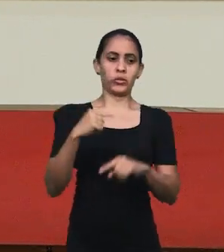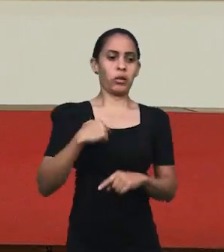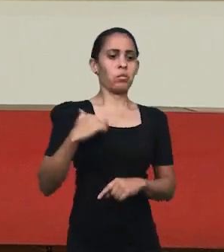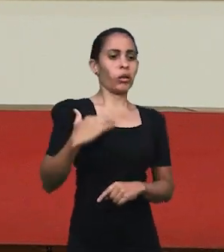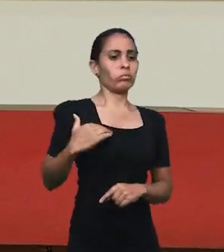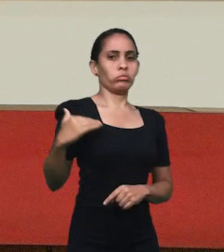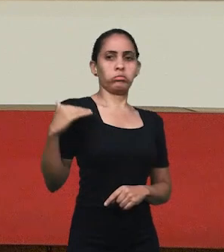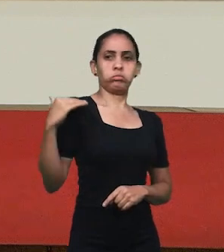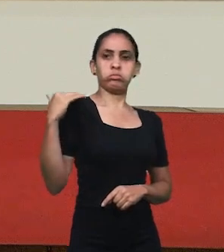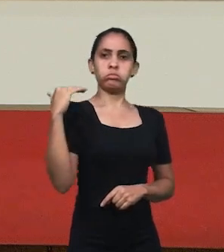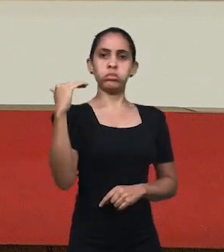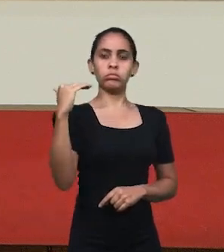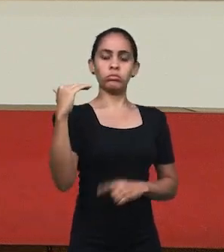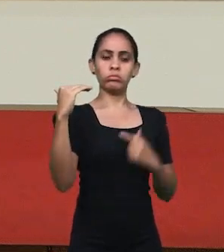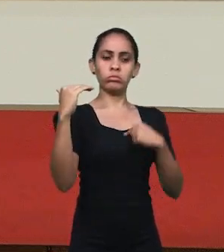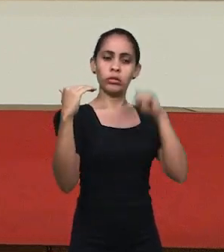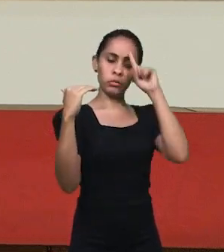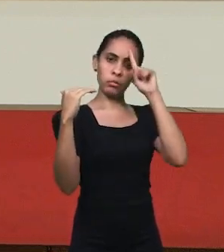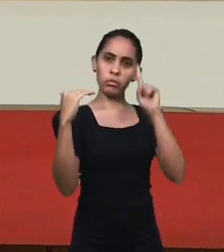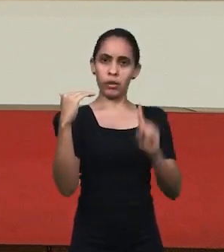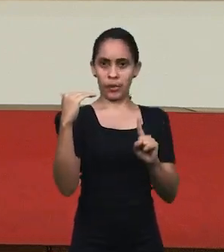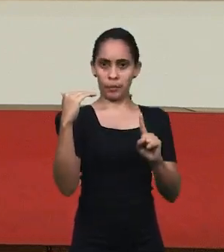eu tenho autoridade.